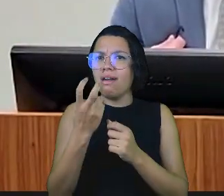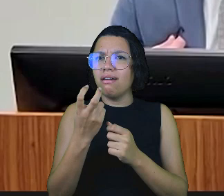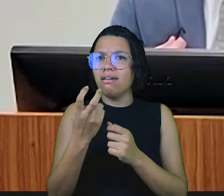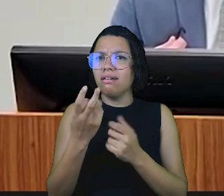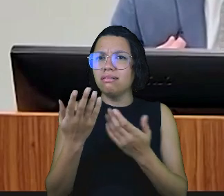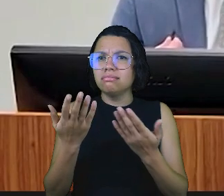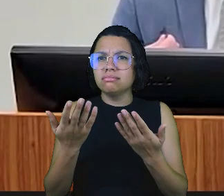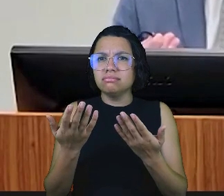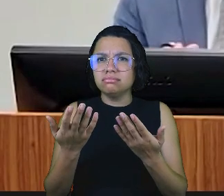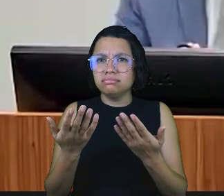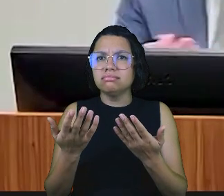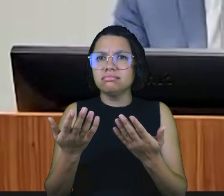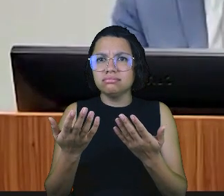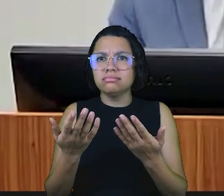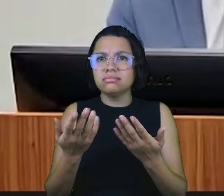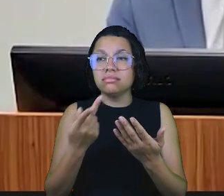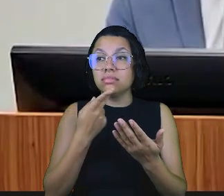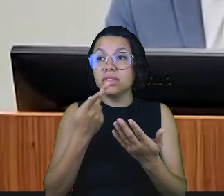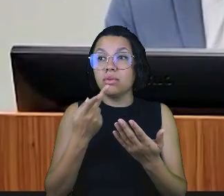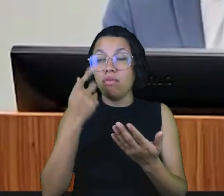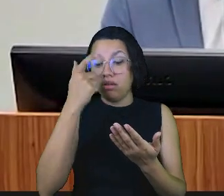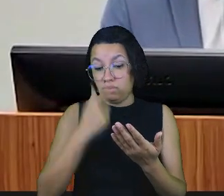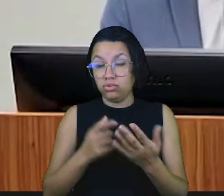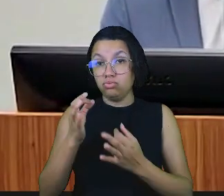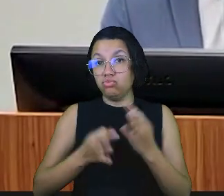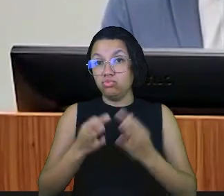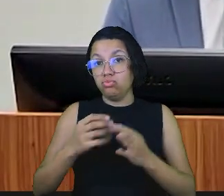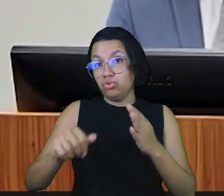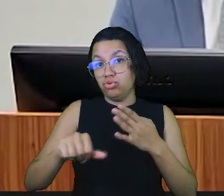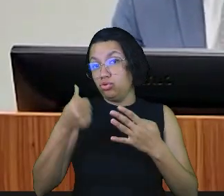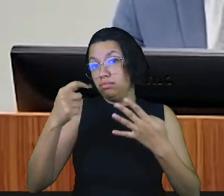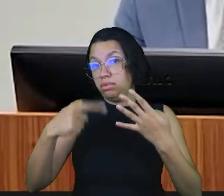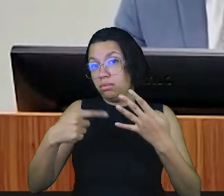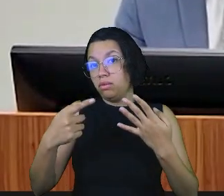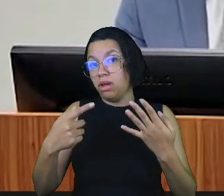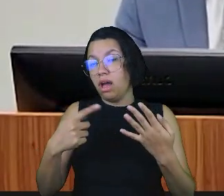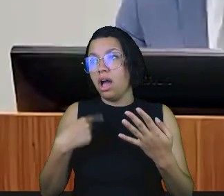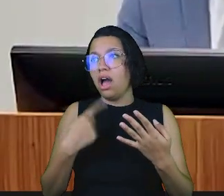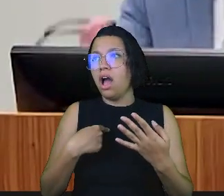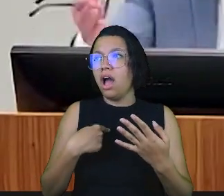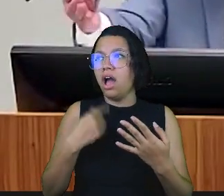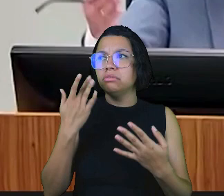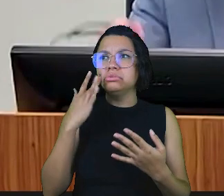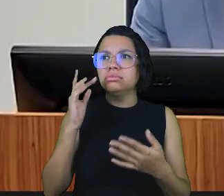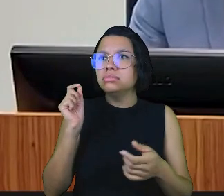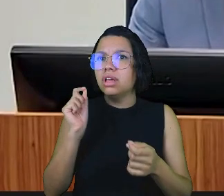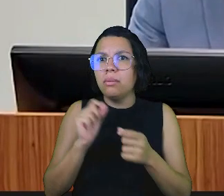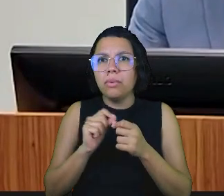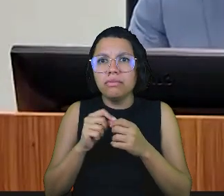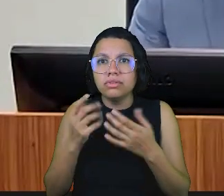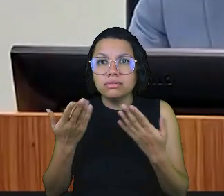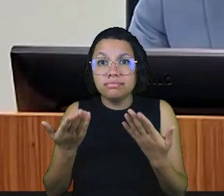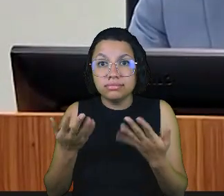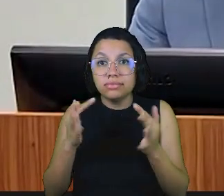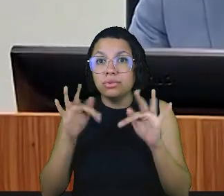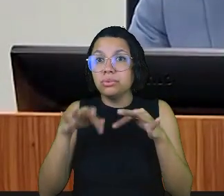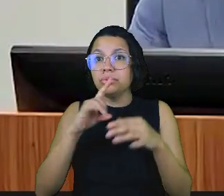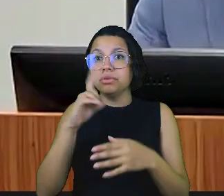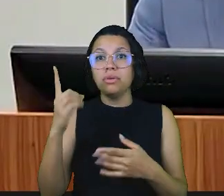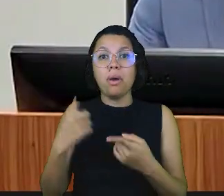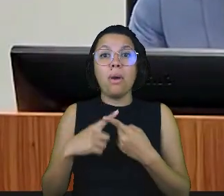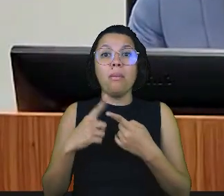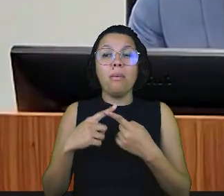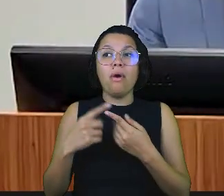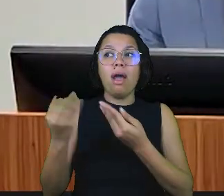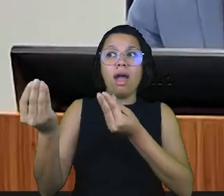primeiro grau. A gente fica sem saber o que fazer no fim do dia. Porque vem, de fato,